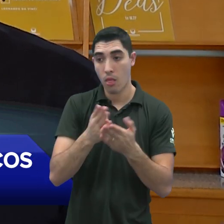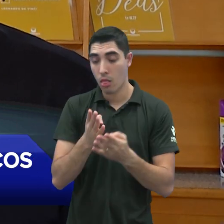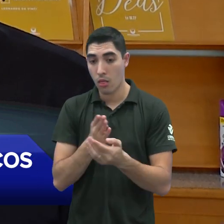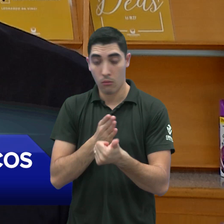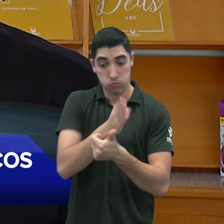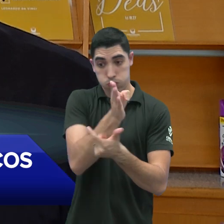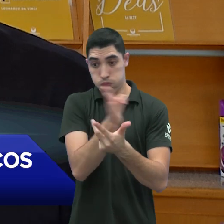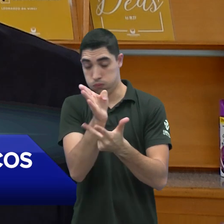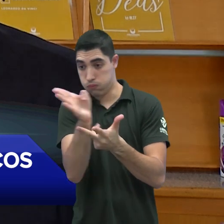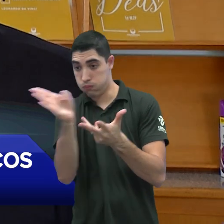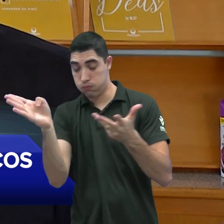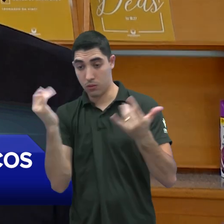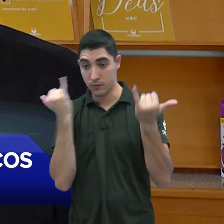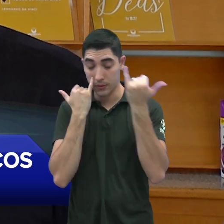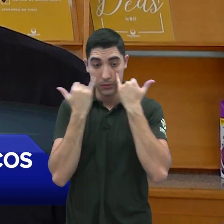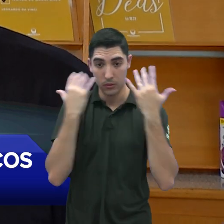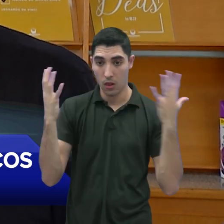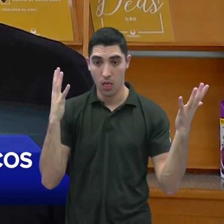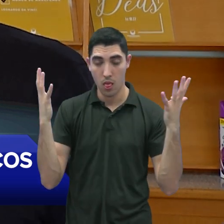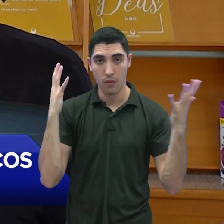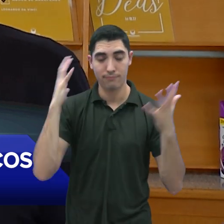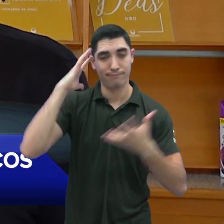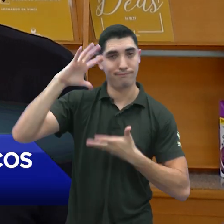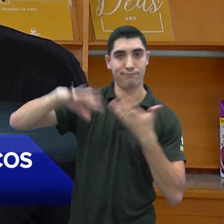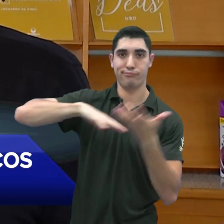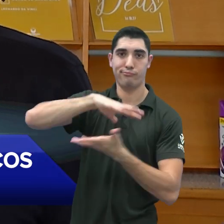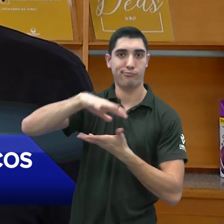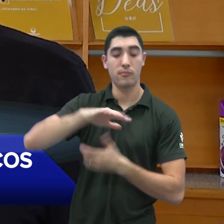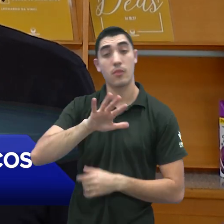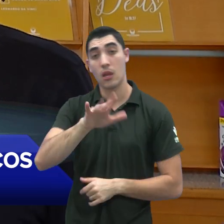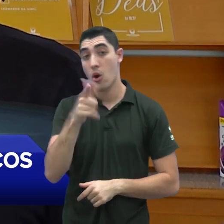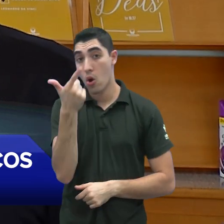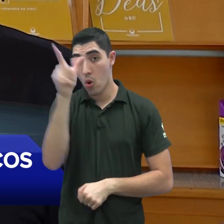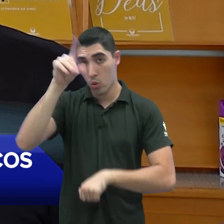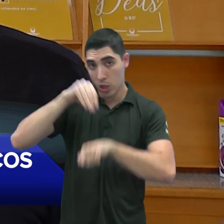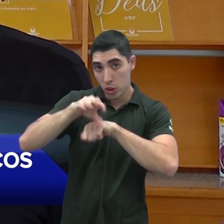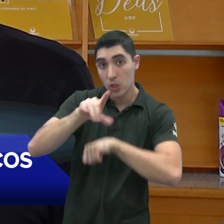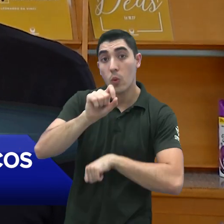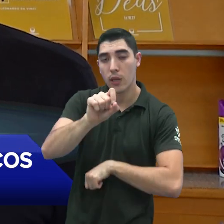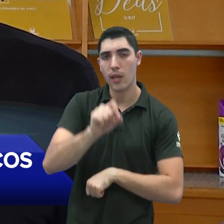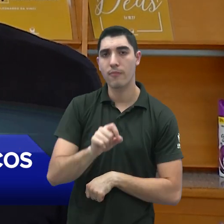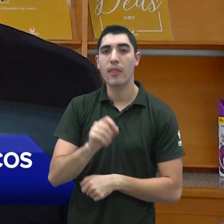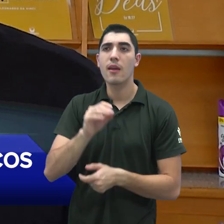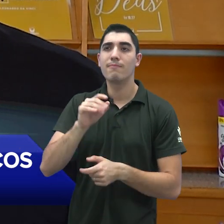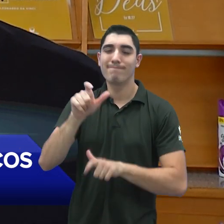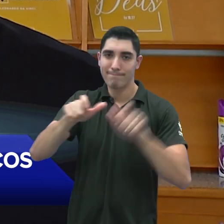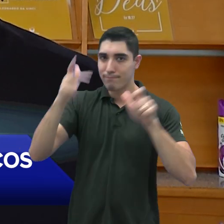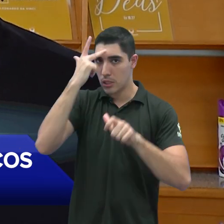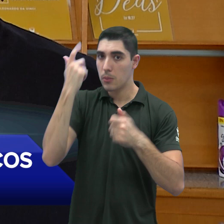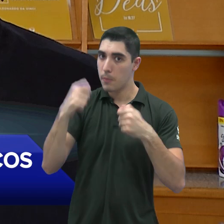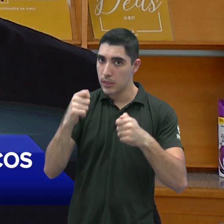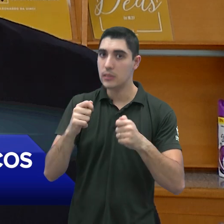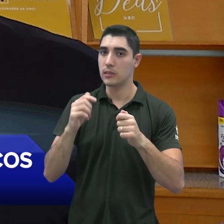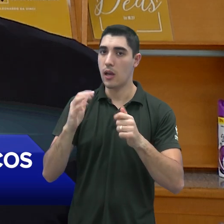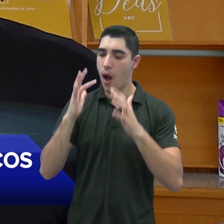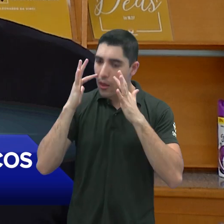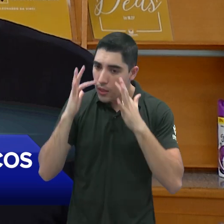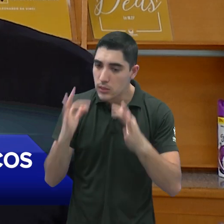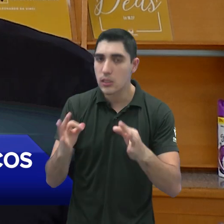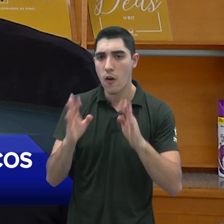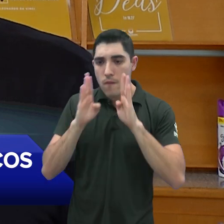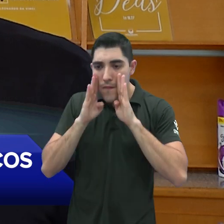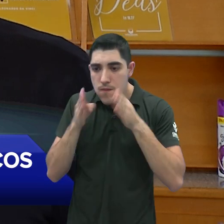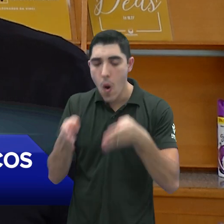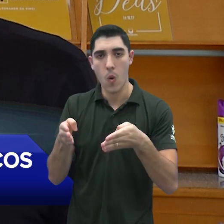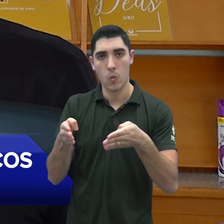na quantidade de informação que nós temos hoje. Outra dificuldade do candidato é falta de atenção, foco e disciplina. A maioria